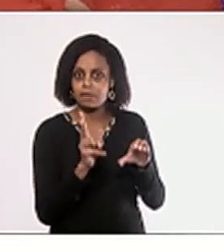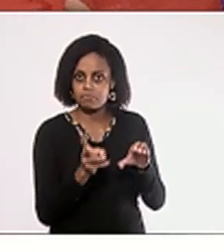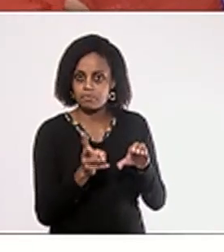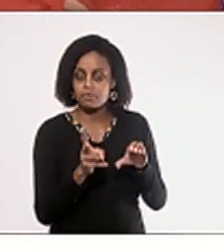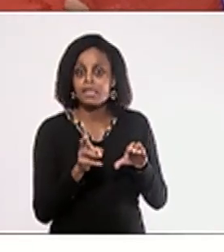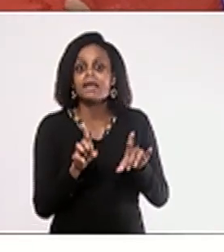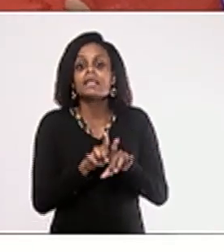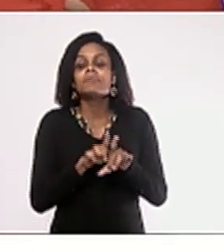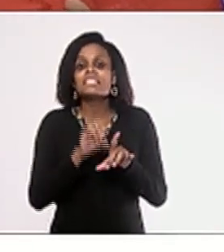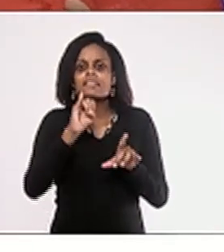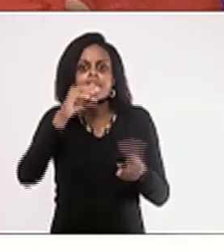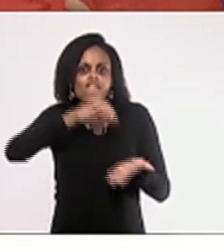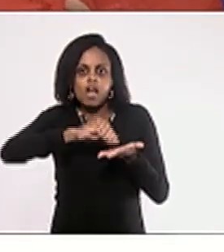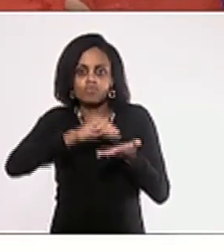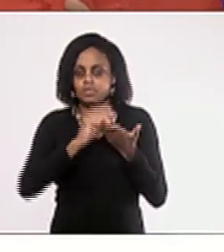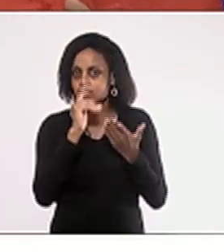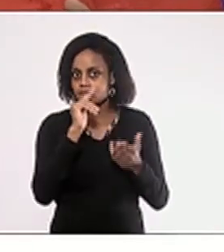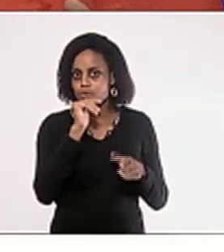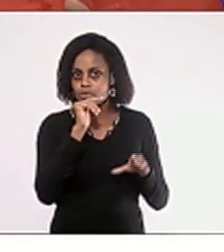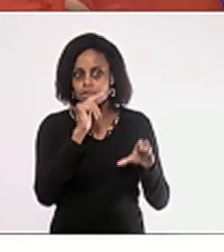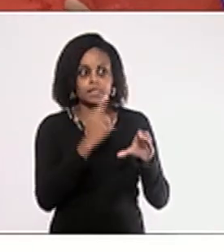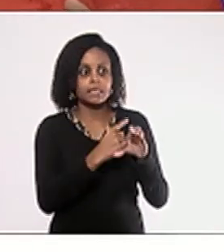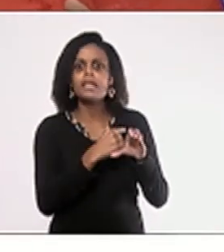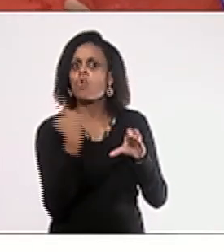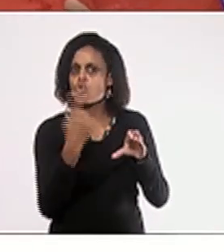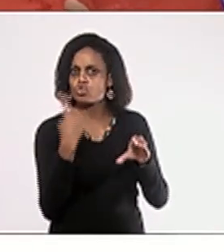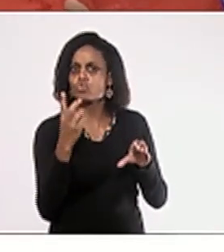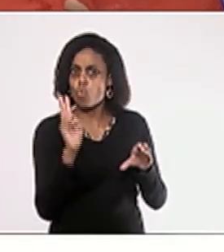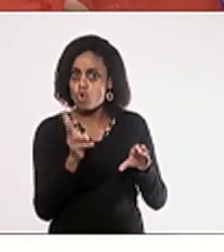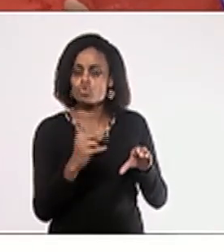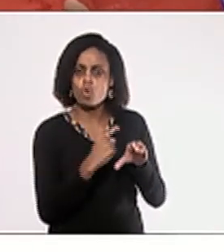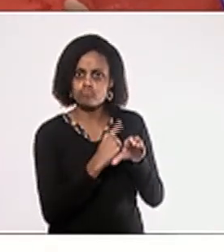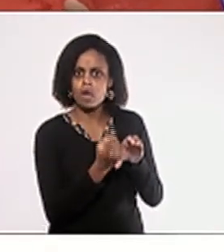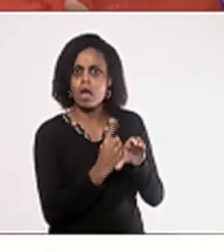existe ausência de água, o hidrômetro ele rotaciona